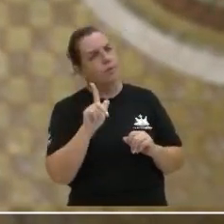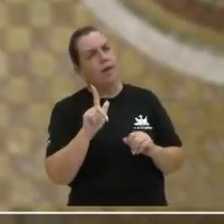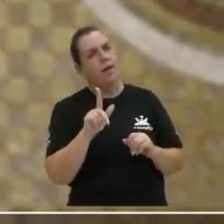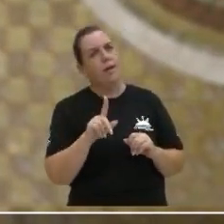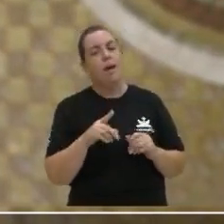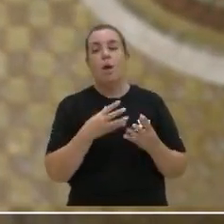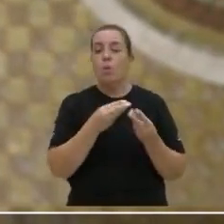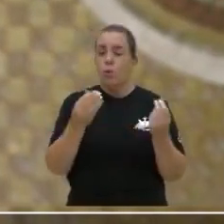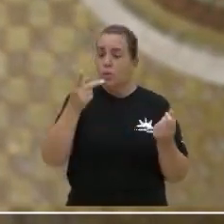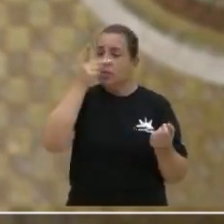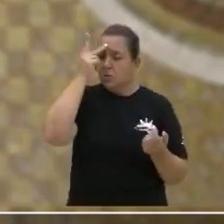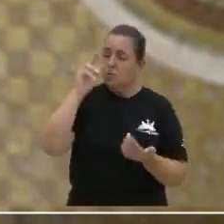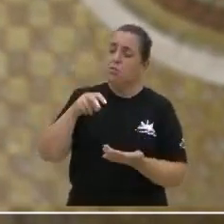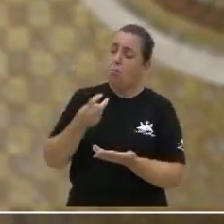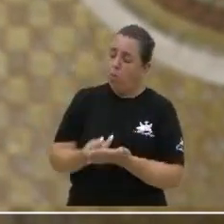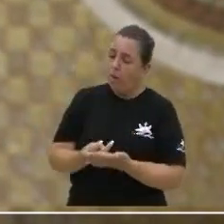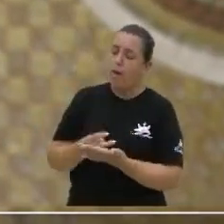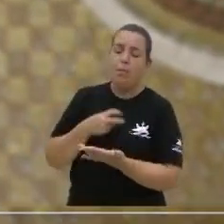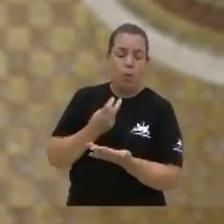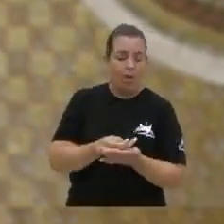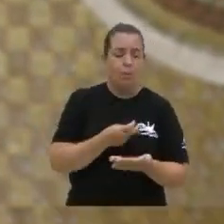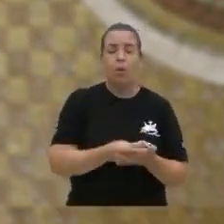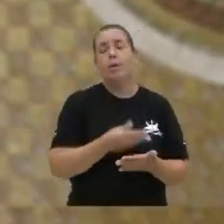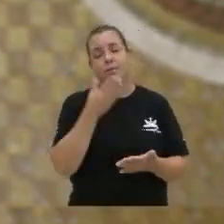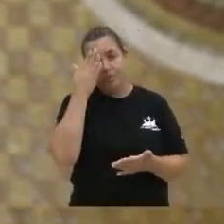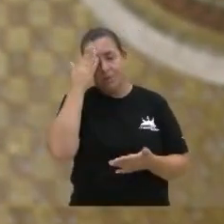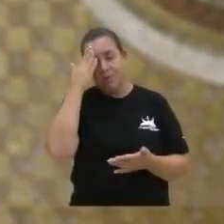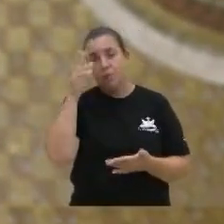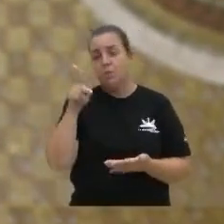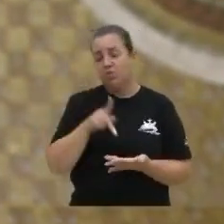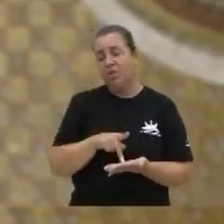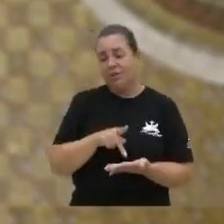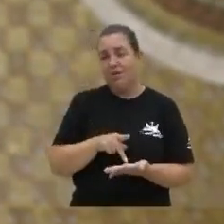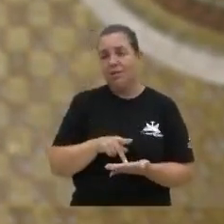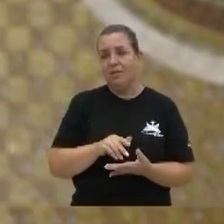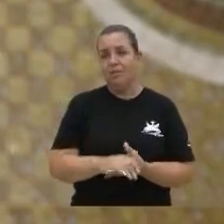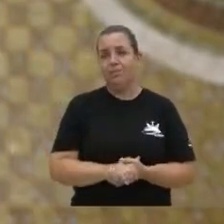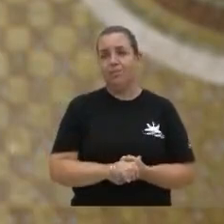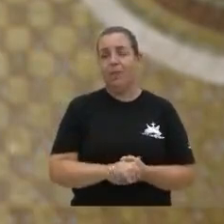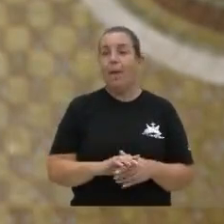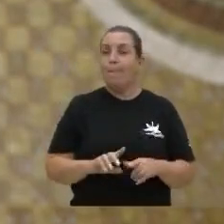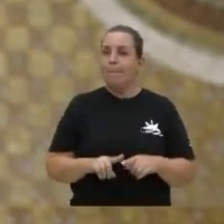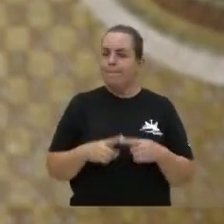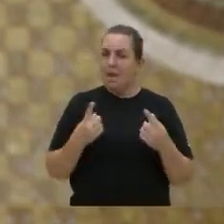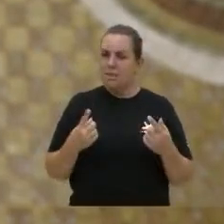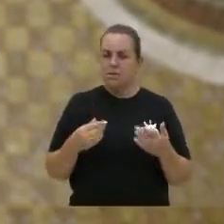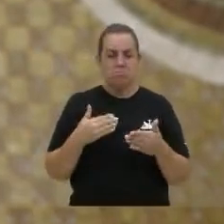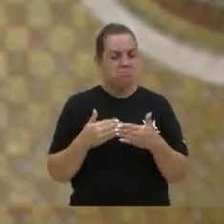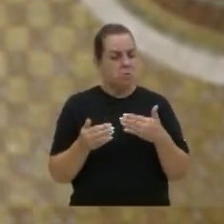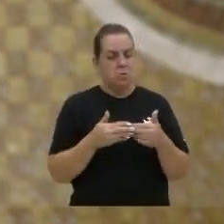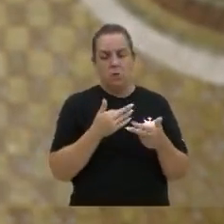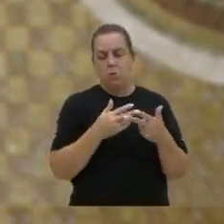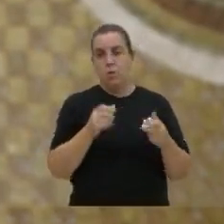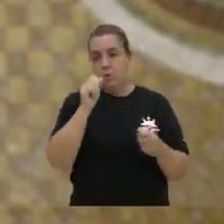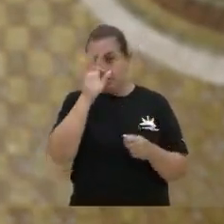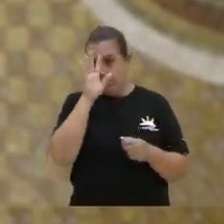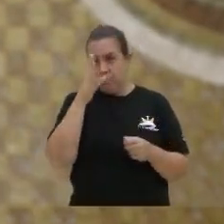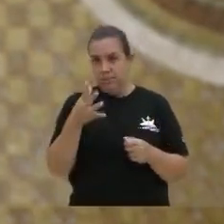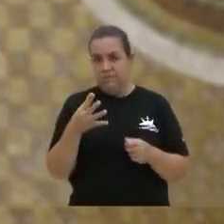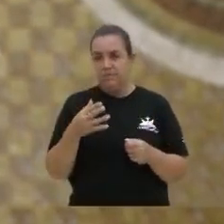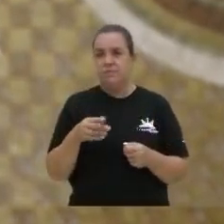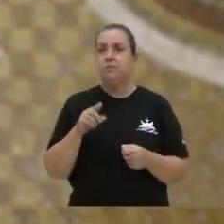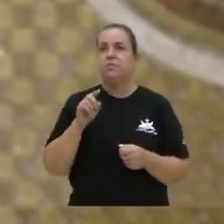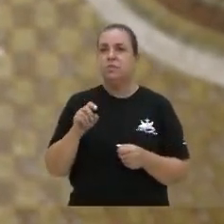a essa pandemia. Essa é uma realidade. Mas seja o que for, aquilo